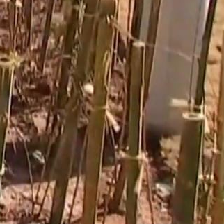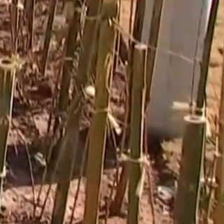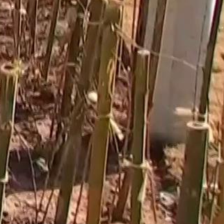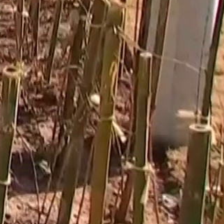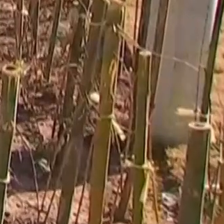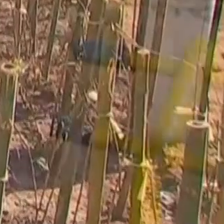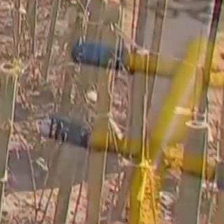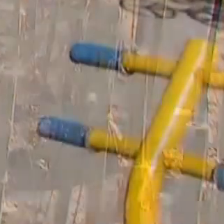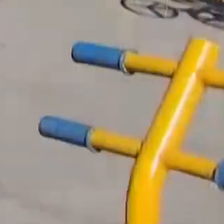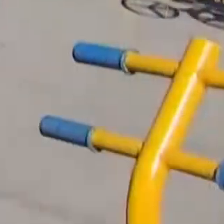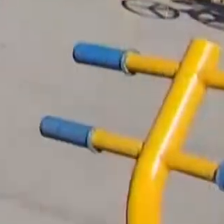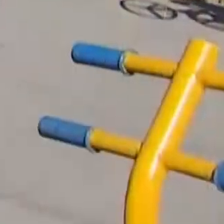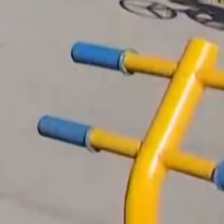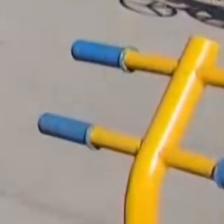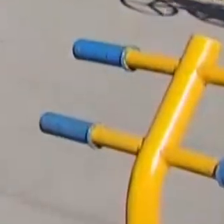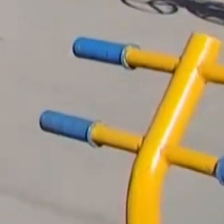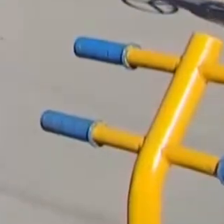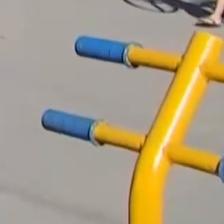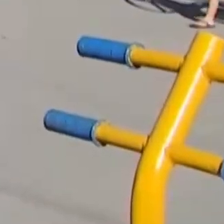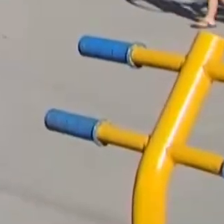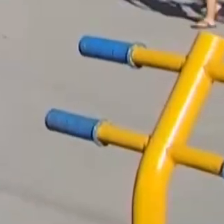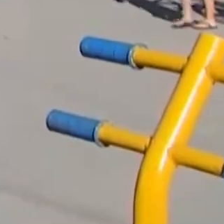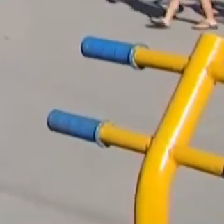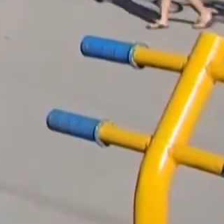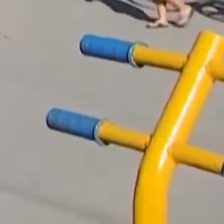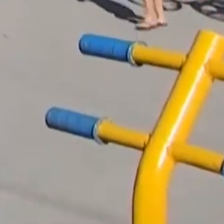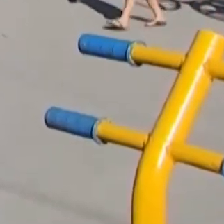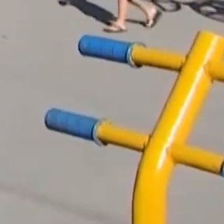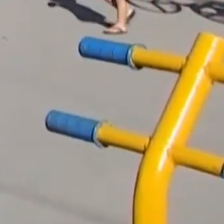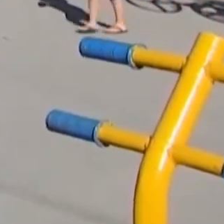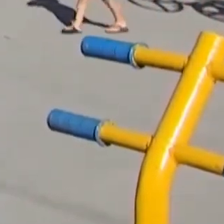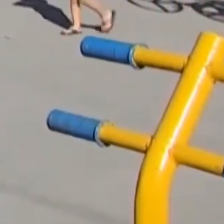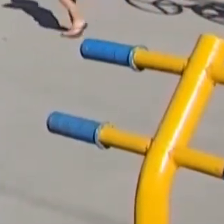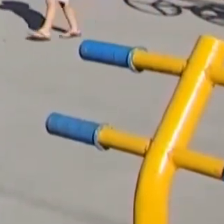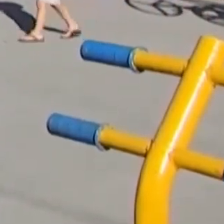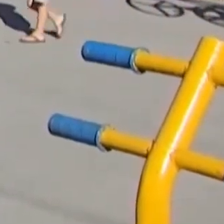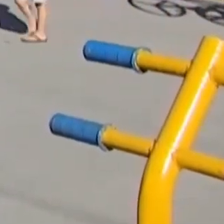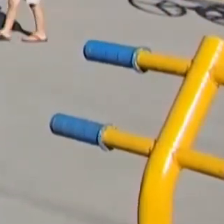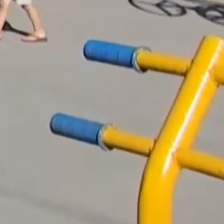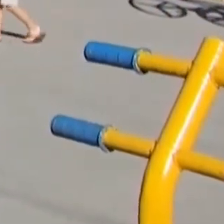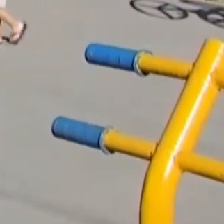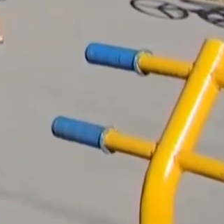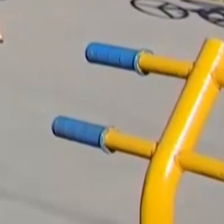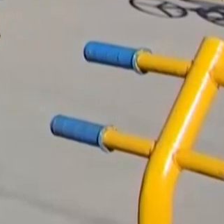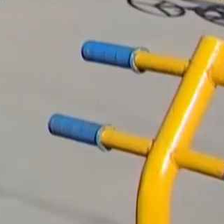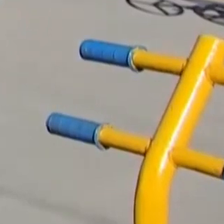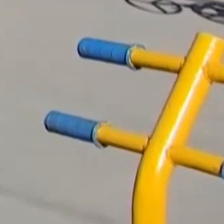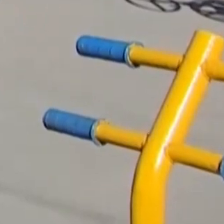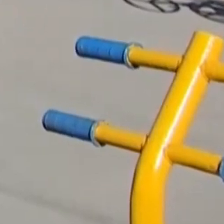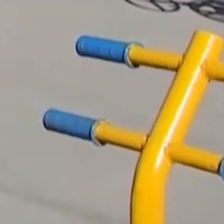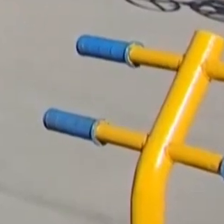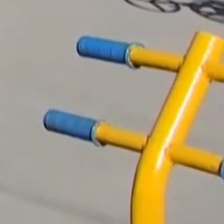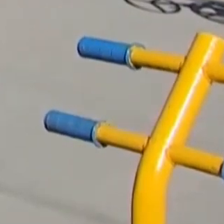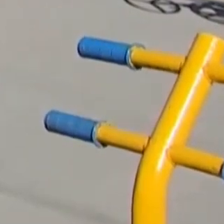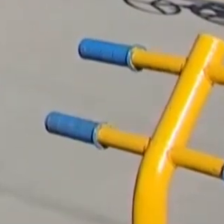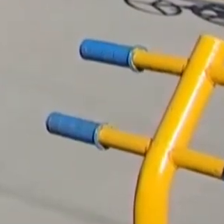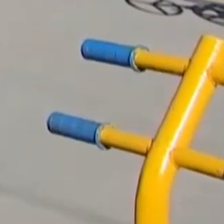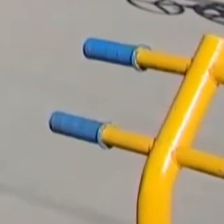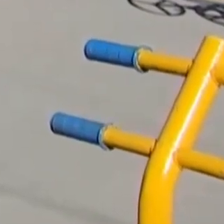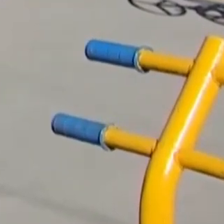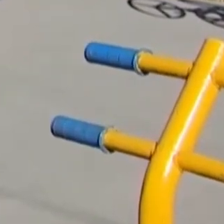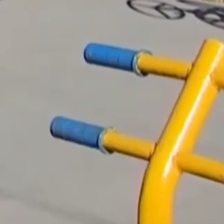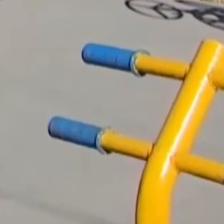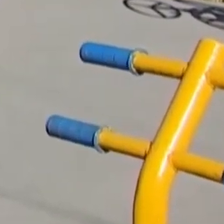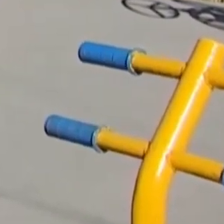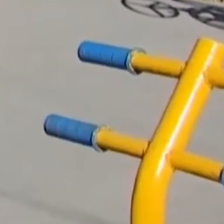traz mais segurança. Inclusive a segurança, a iluminação foi pedido, o pessoal da Igreja Batista pediu para a gente fez a reivindicação